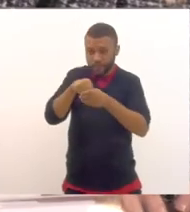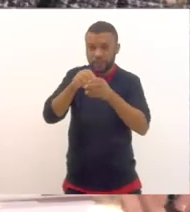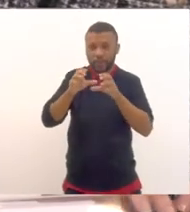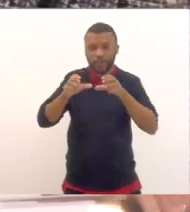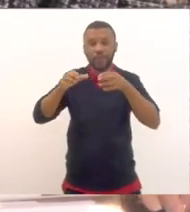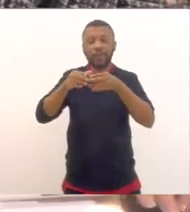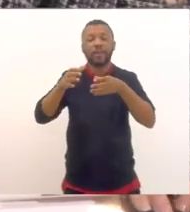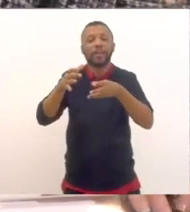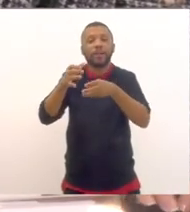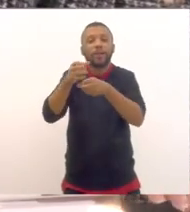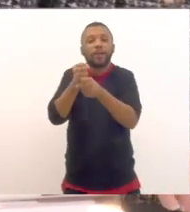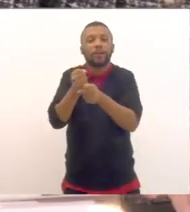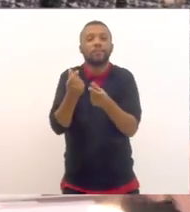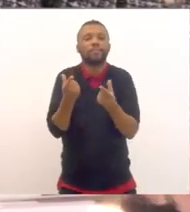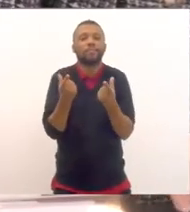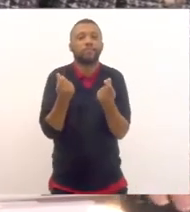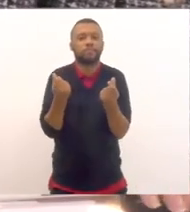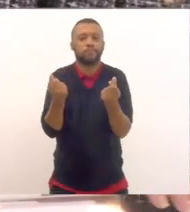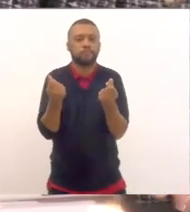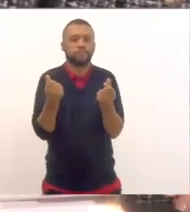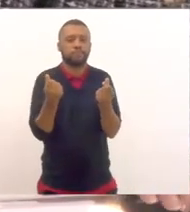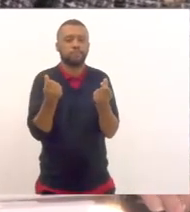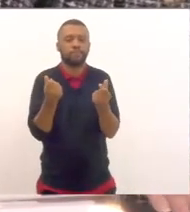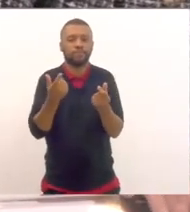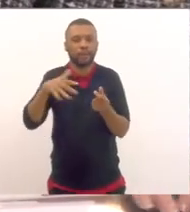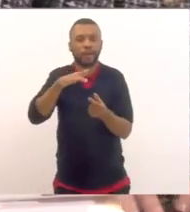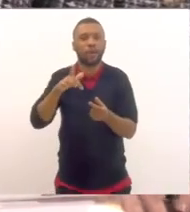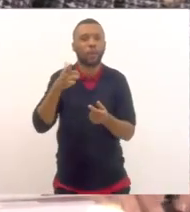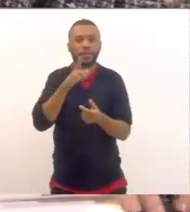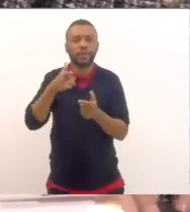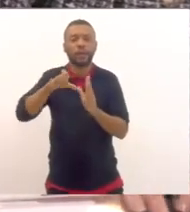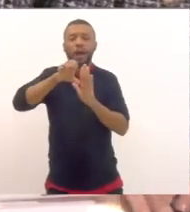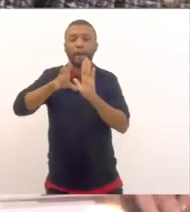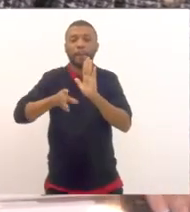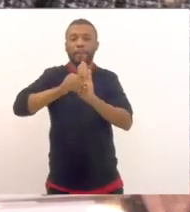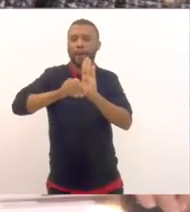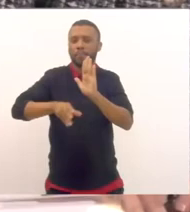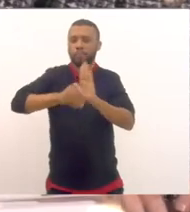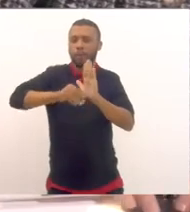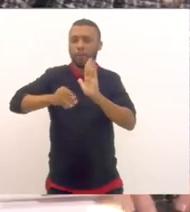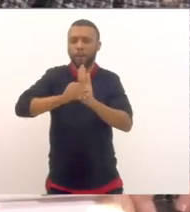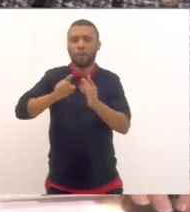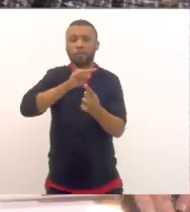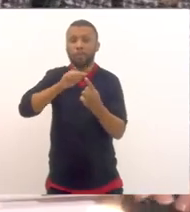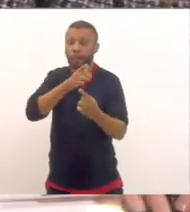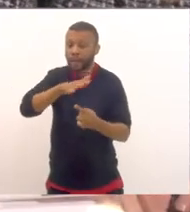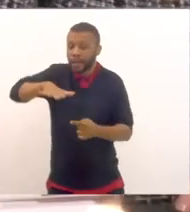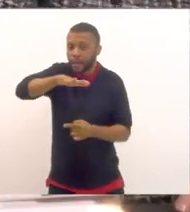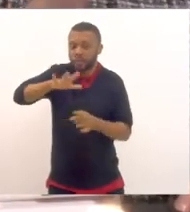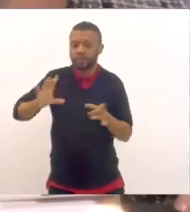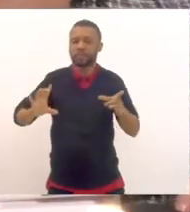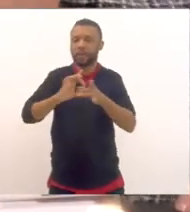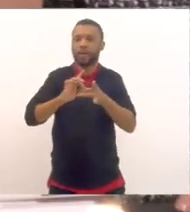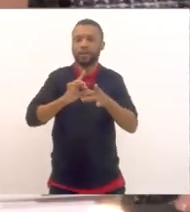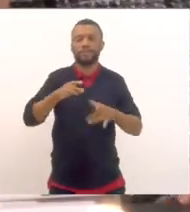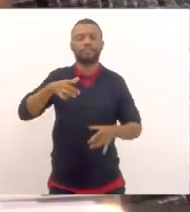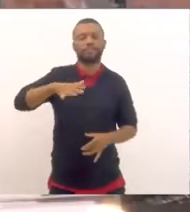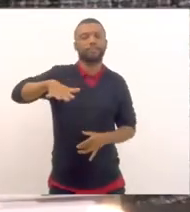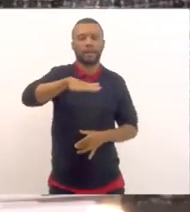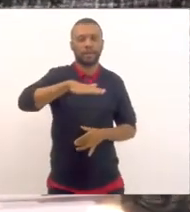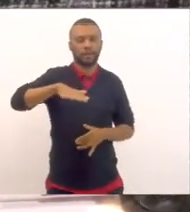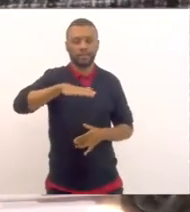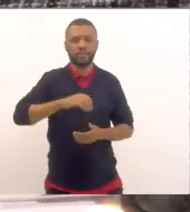orçamento fazer uma Emenda para que esse eixo fizesse parte